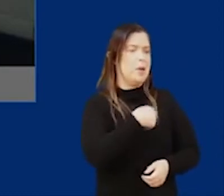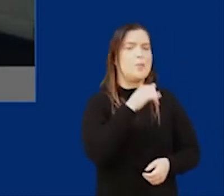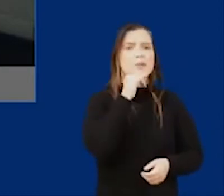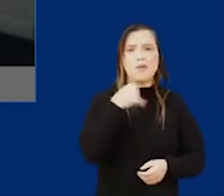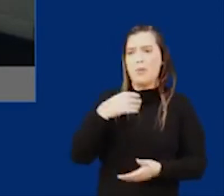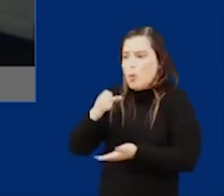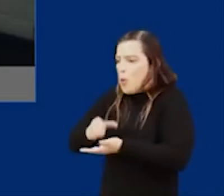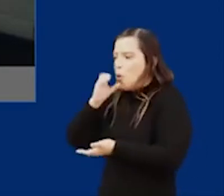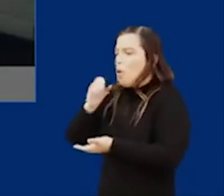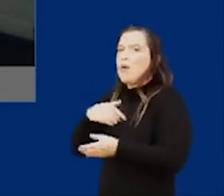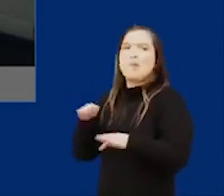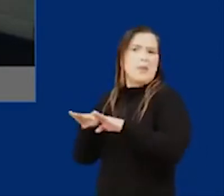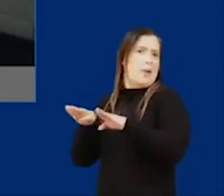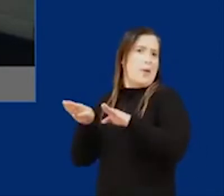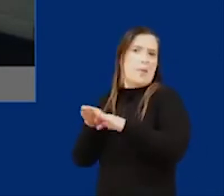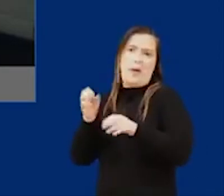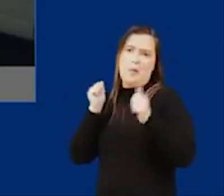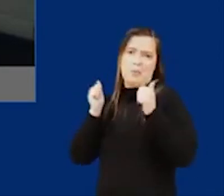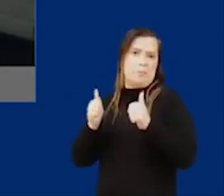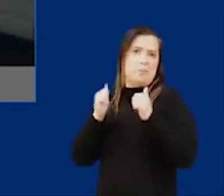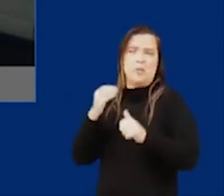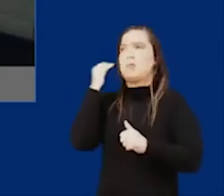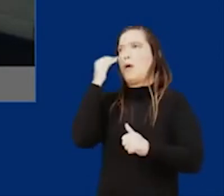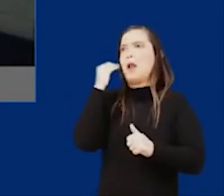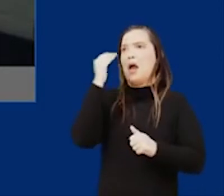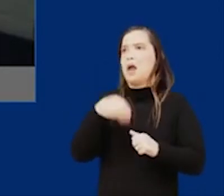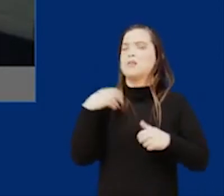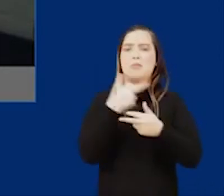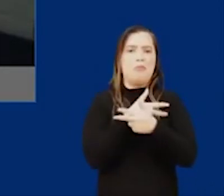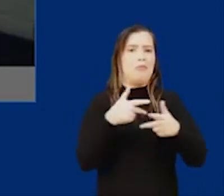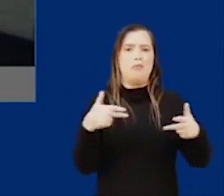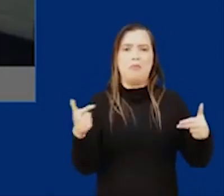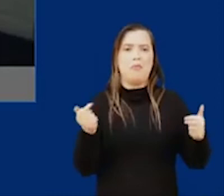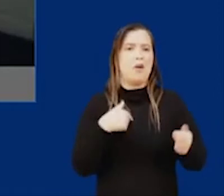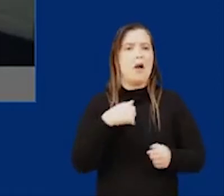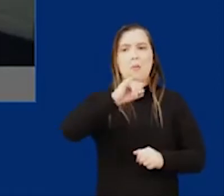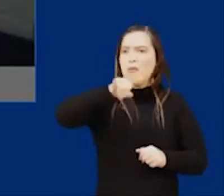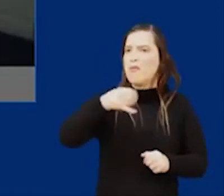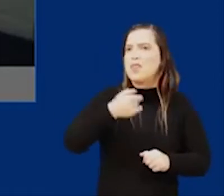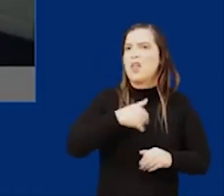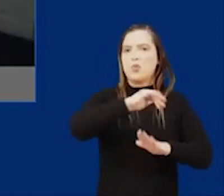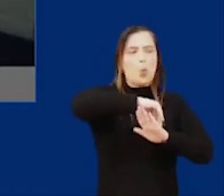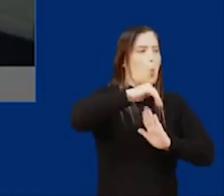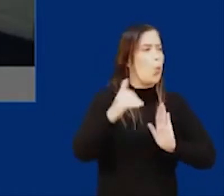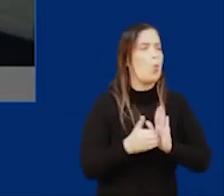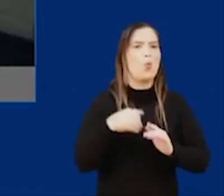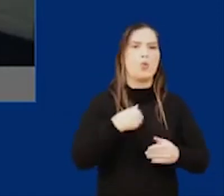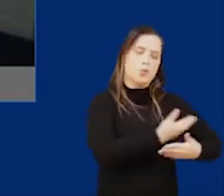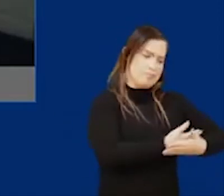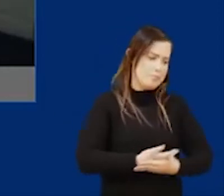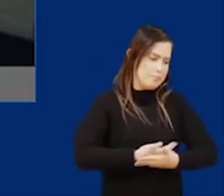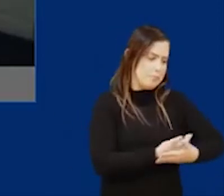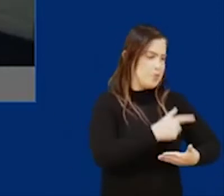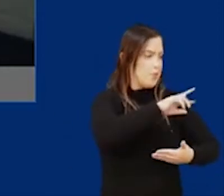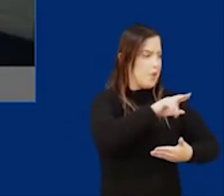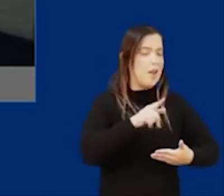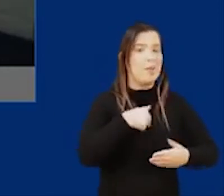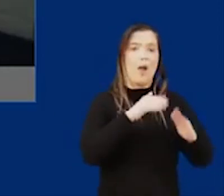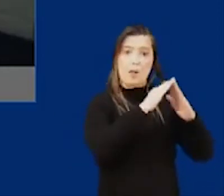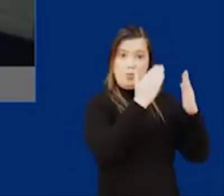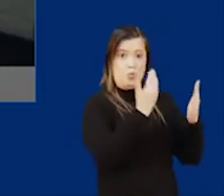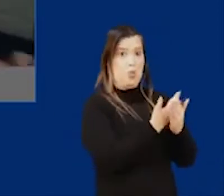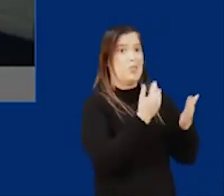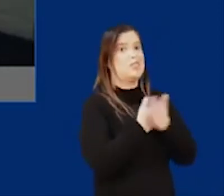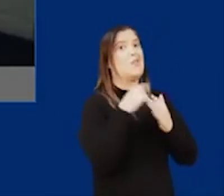peito, e tudo bem também, né, porque são várias experiências, crianças com bebês diferentes, né, mas para a escola dá mais trabalho, dar um leite